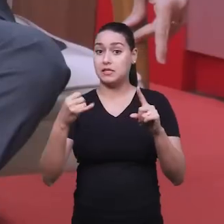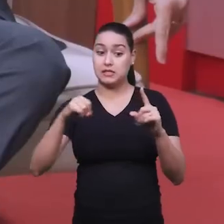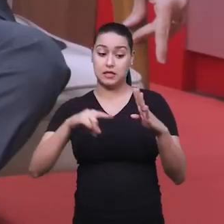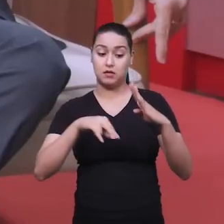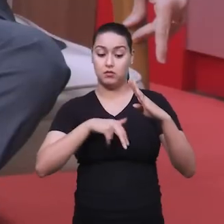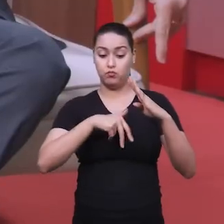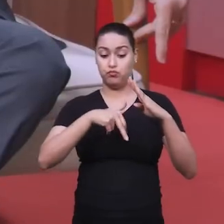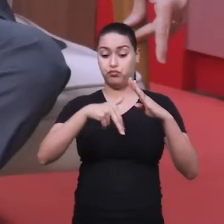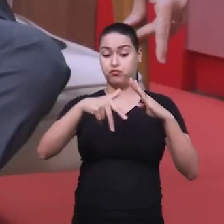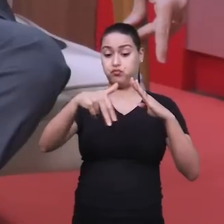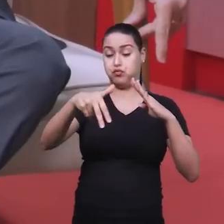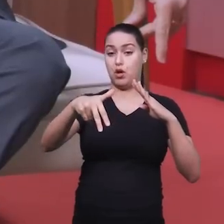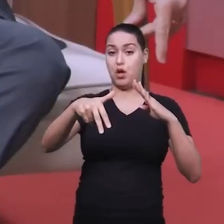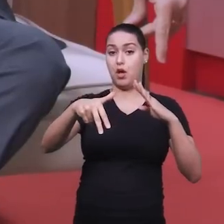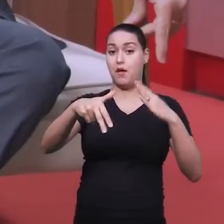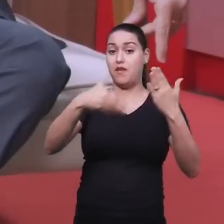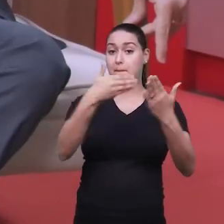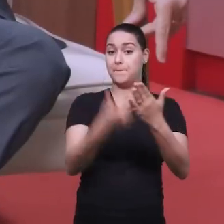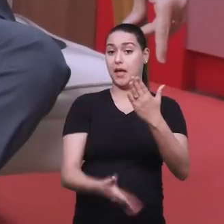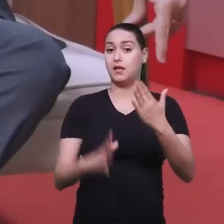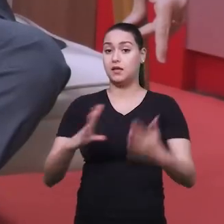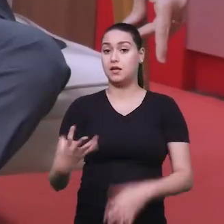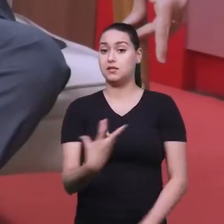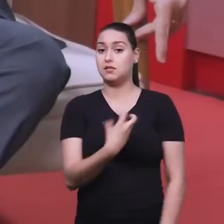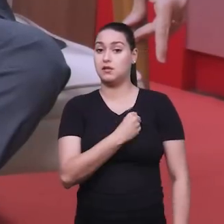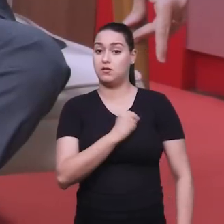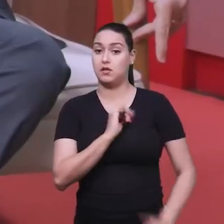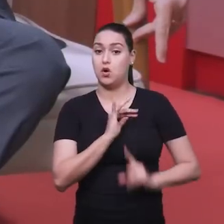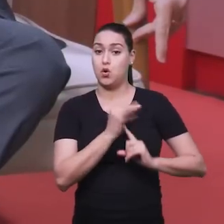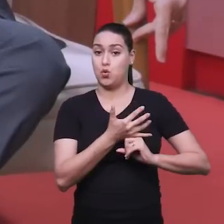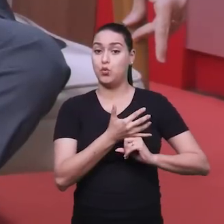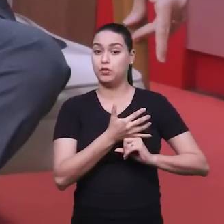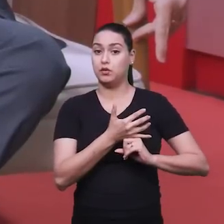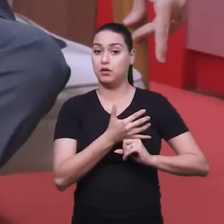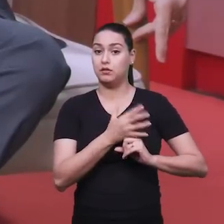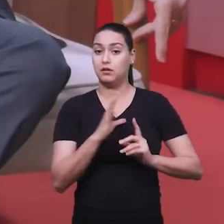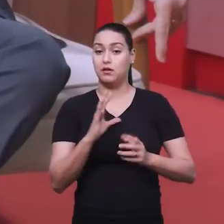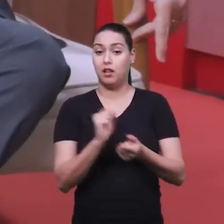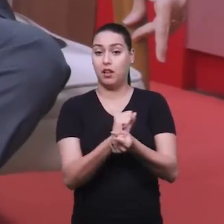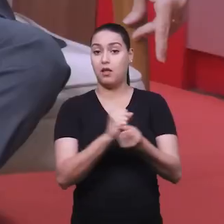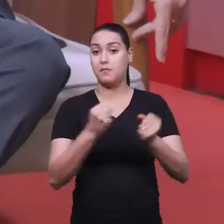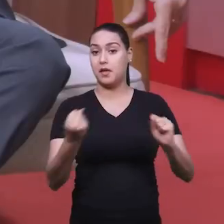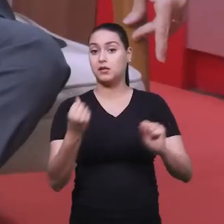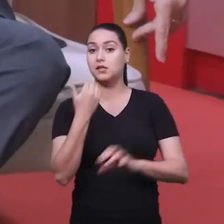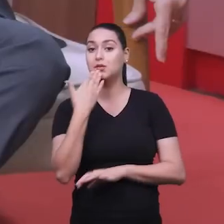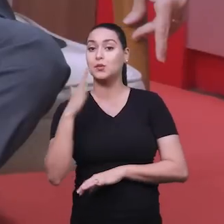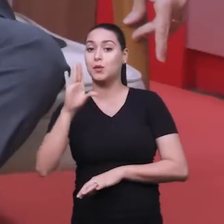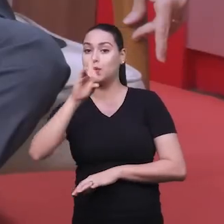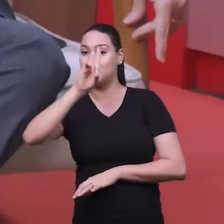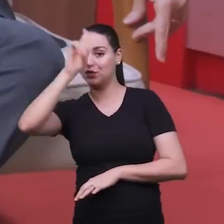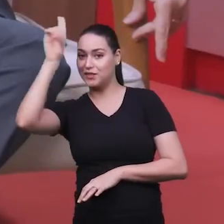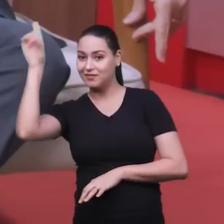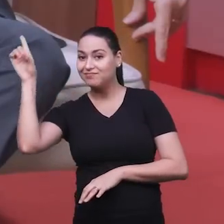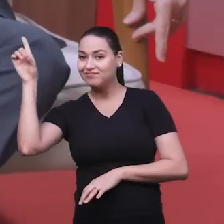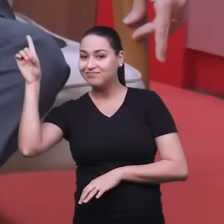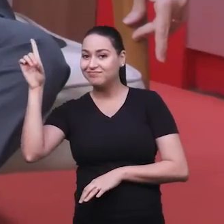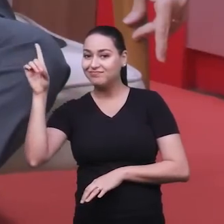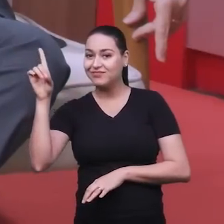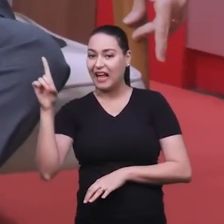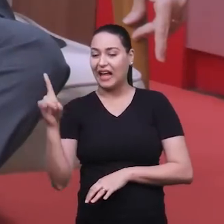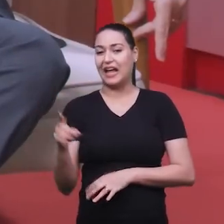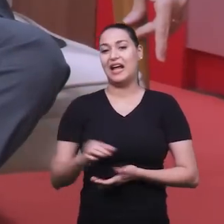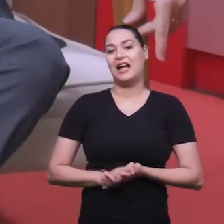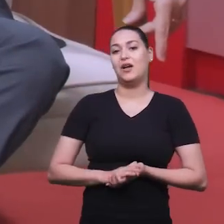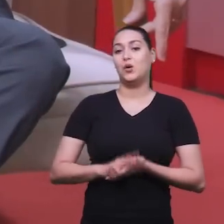ele não estava mais agora debaixo da salvação, da preservação, da libertação e da promessa